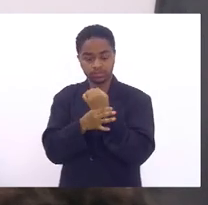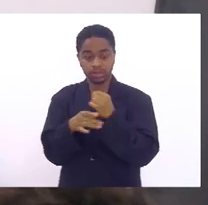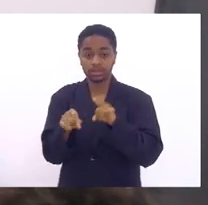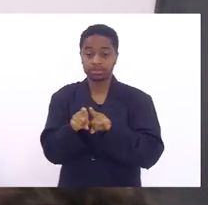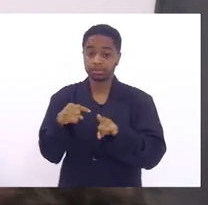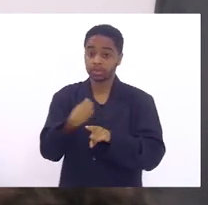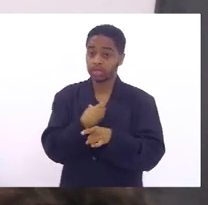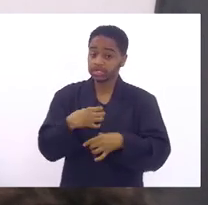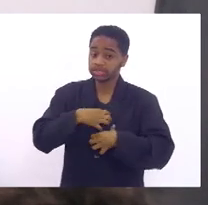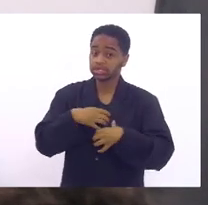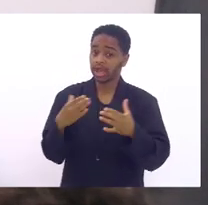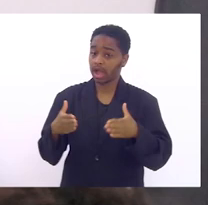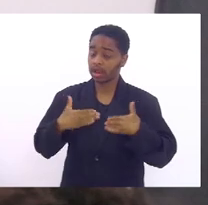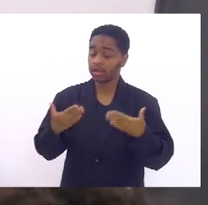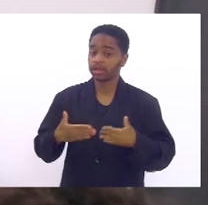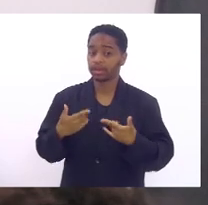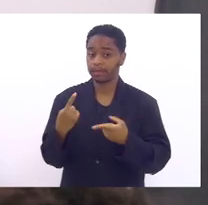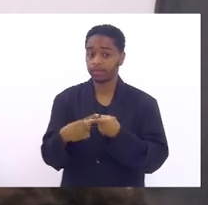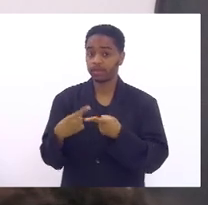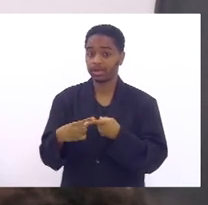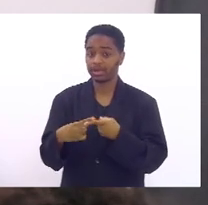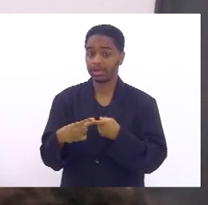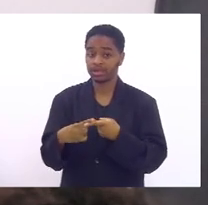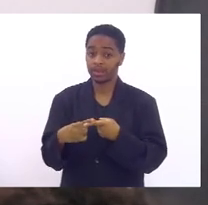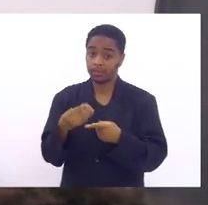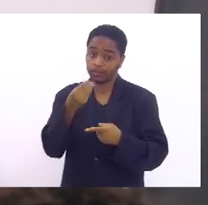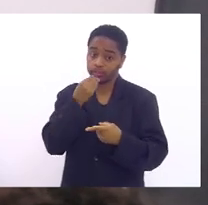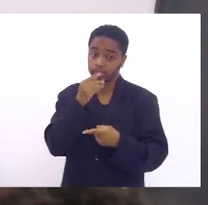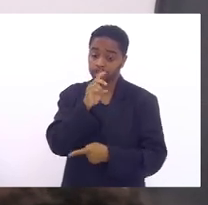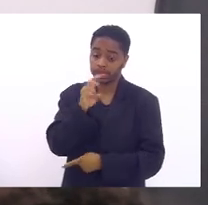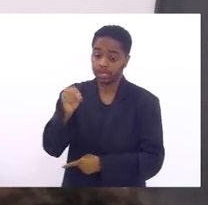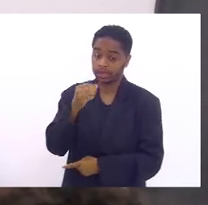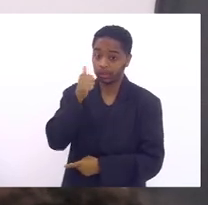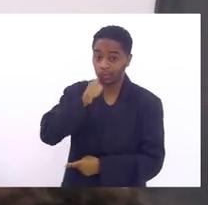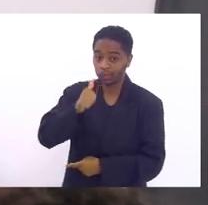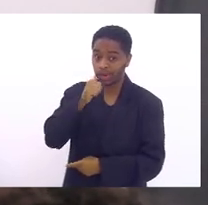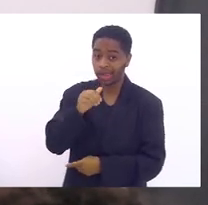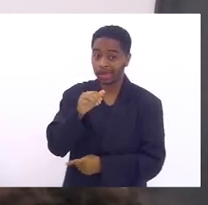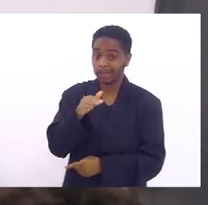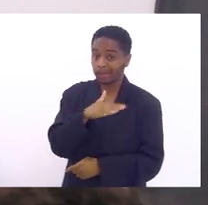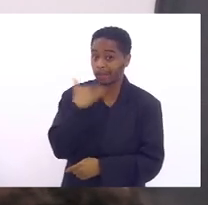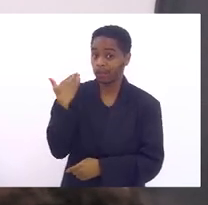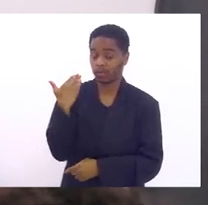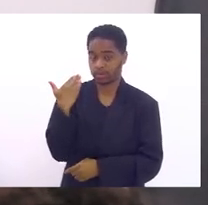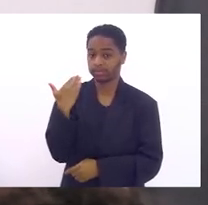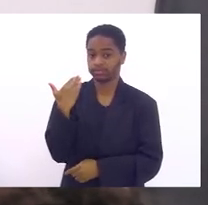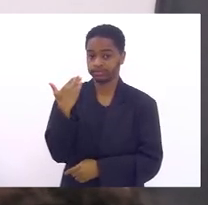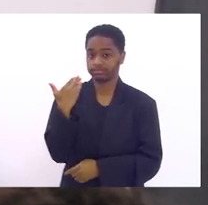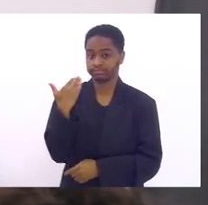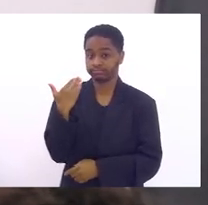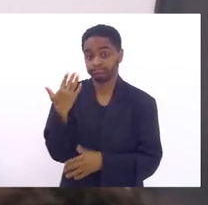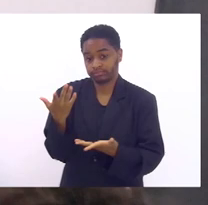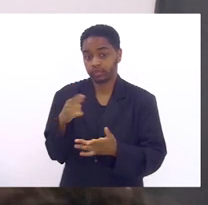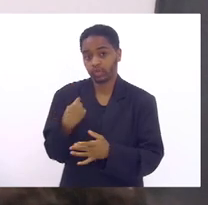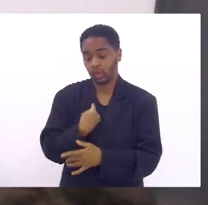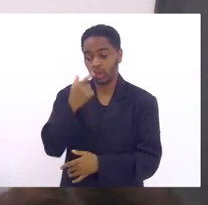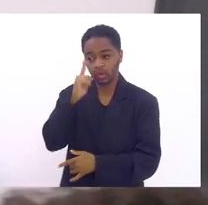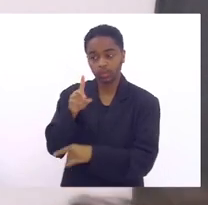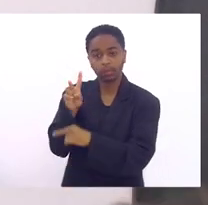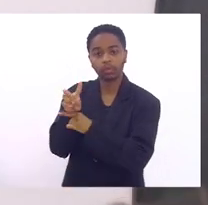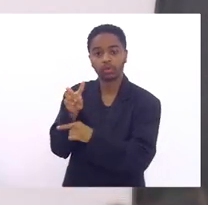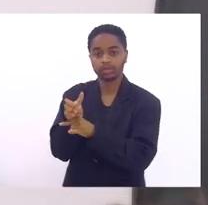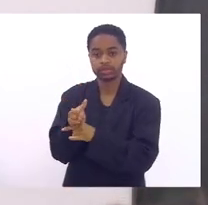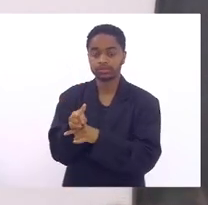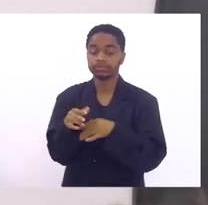alegria porque na verdade são possíveis 500 mulheres que né foram adas as suas vidas então a polícia